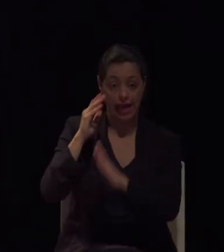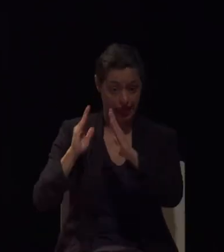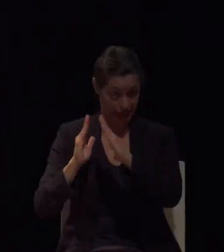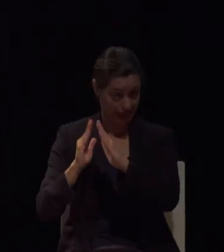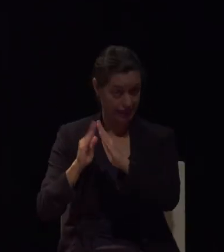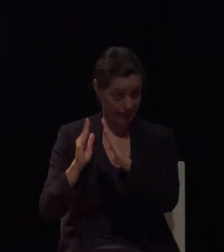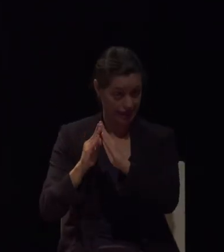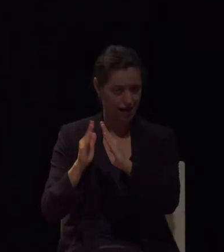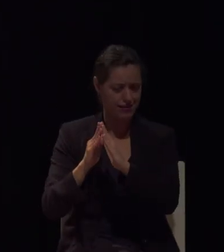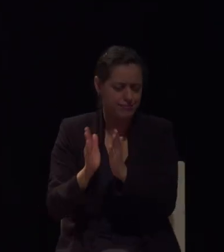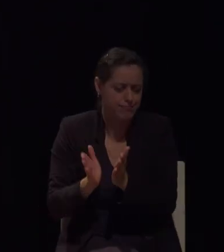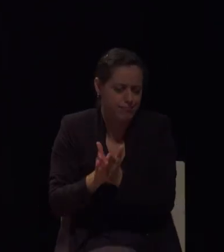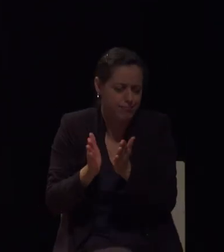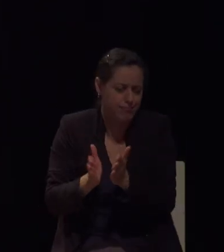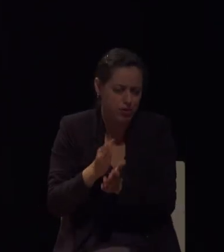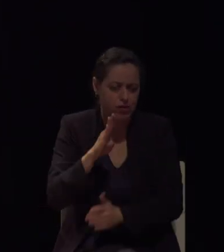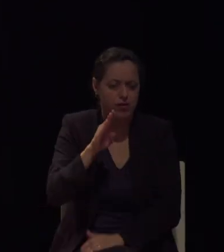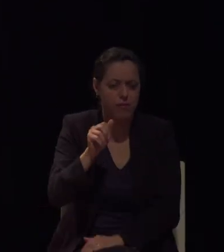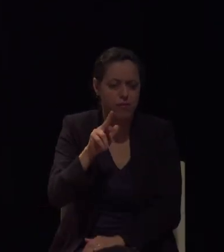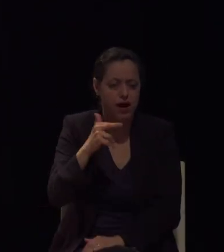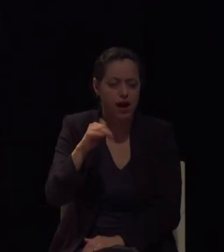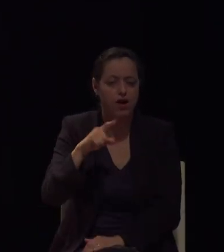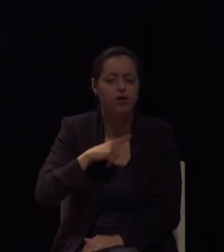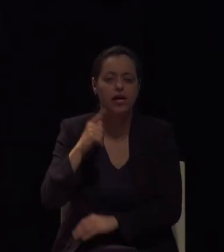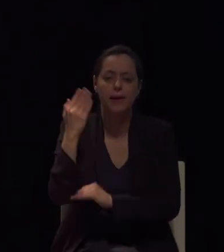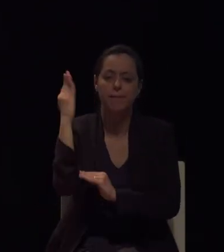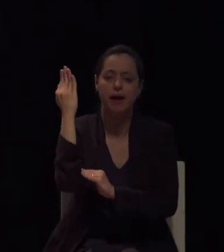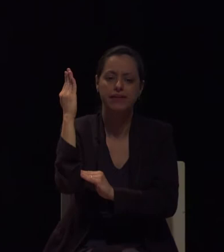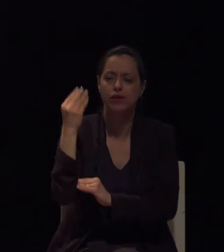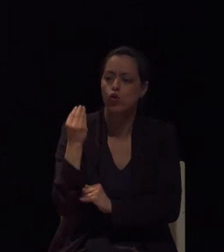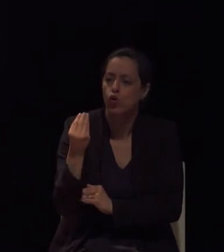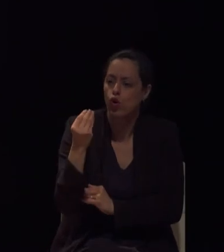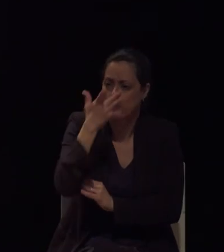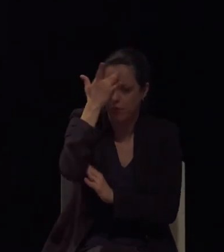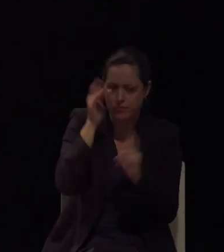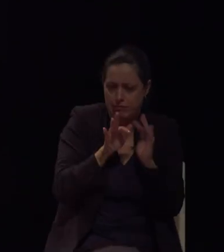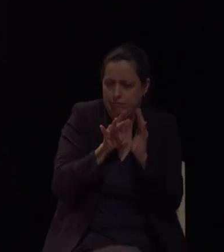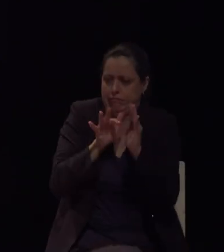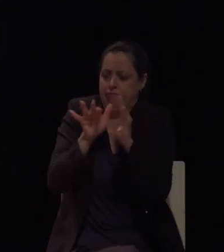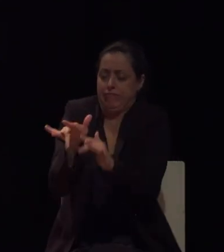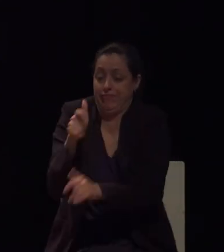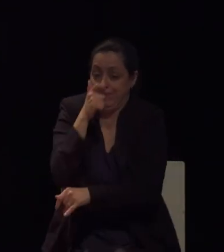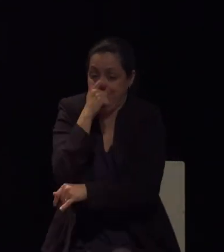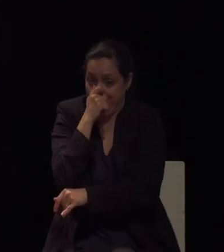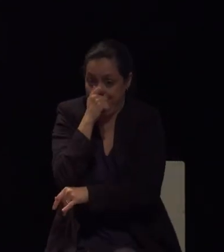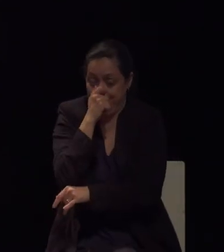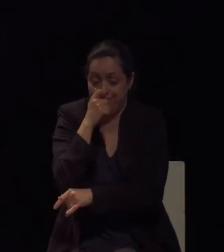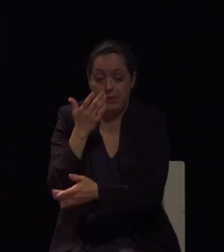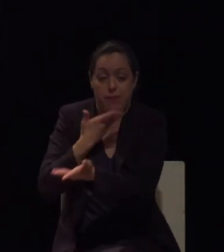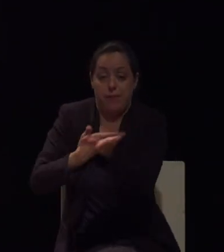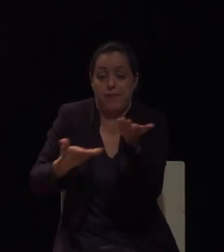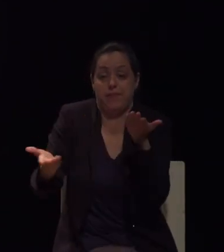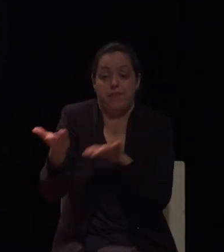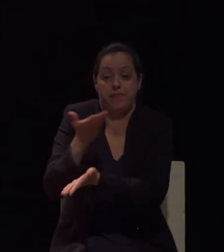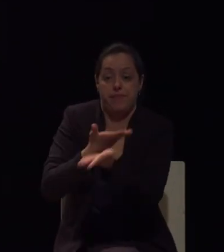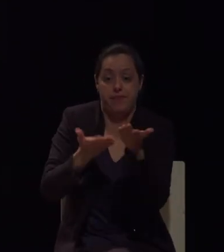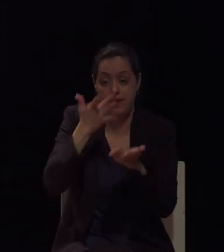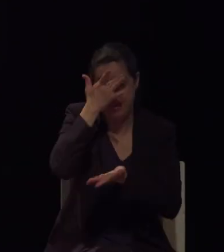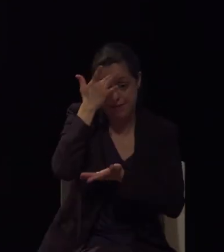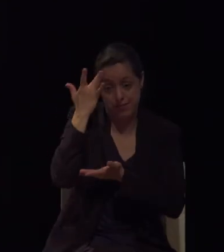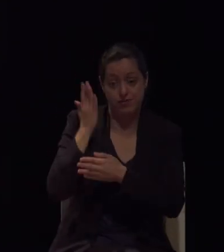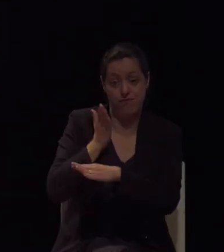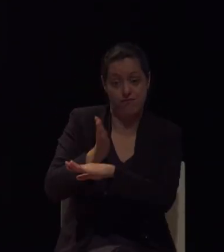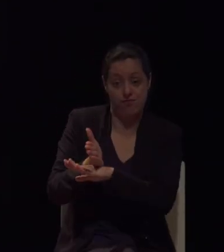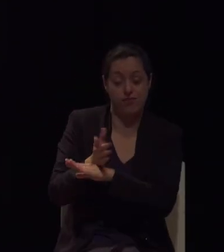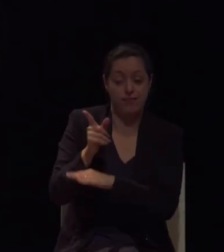barraco do assis que era realmente o barraco de madeira até hoje não entende como é que se viu tanta gente lá é todas essas pessoas se enfiaram